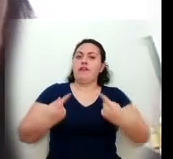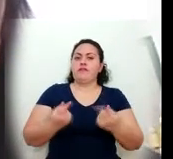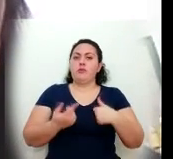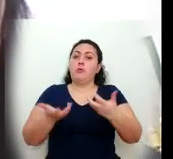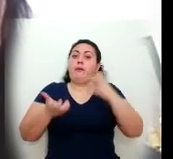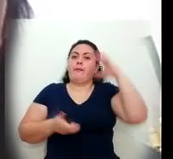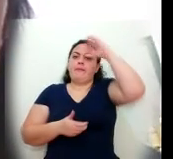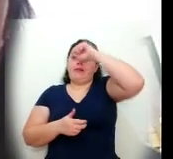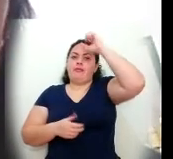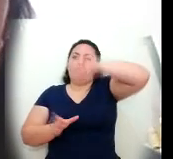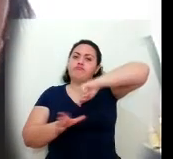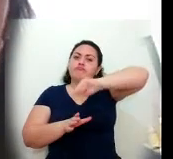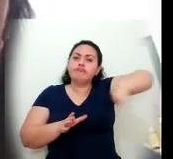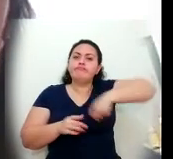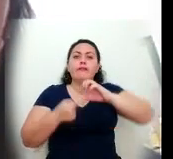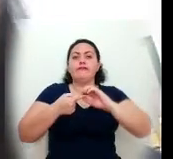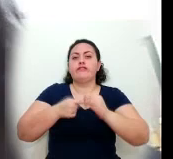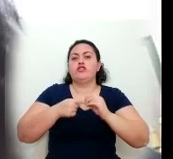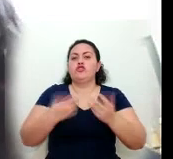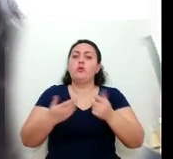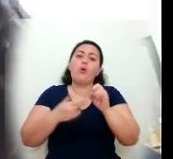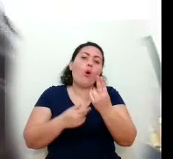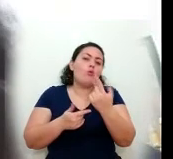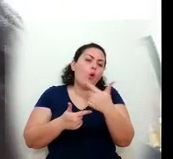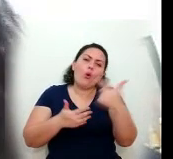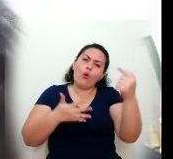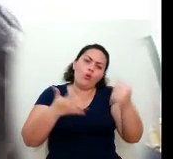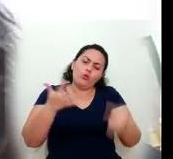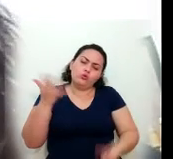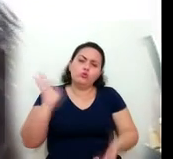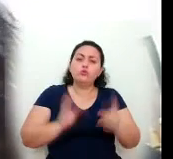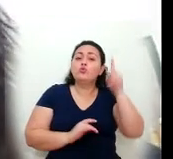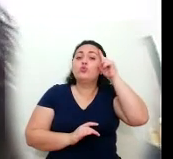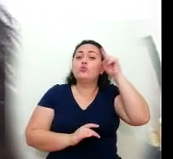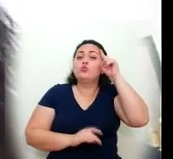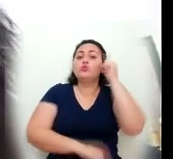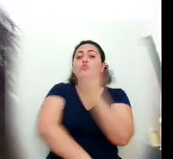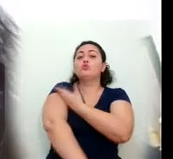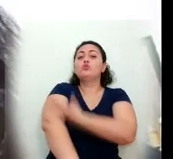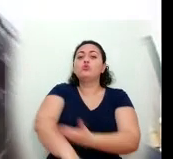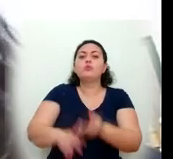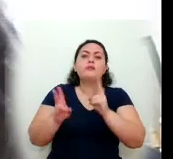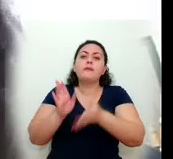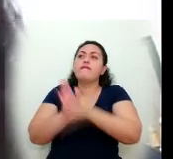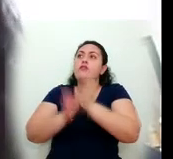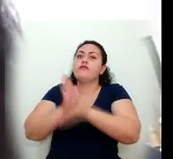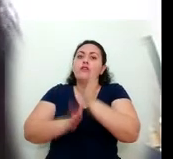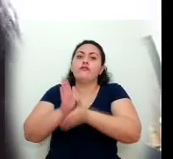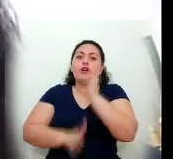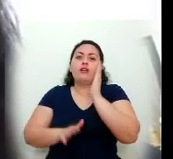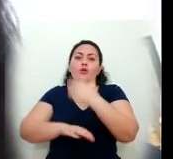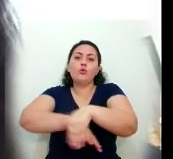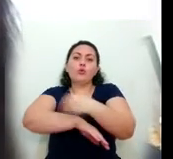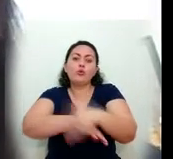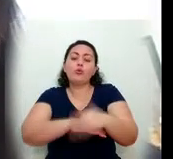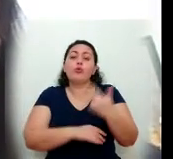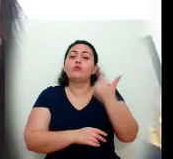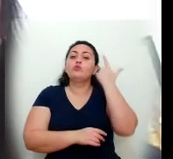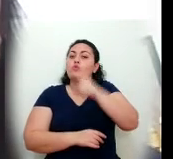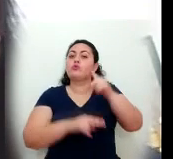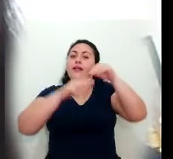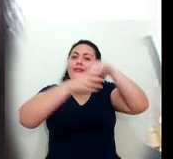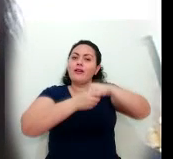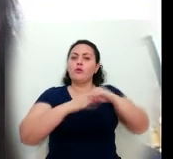aprender, né? A fazer coisas que no dia a dia, pela correria, a gente está muito fora de casa, não consegue, né? E